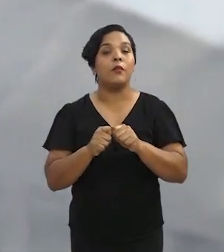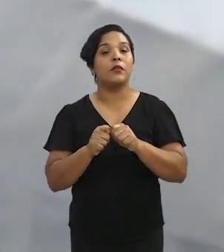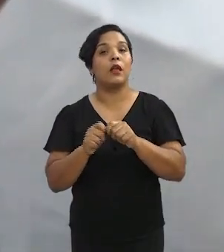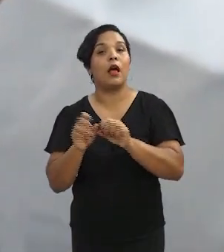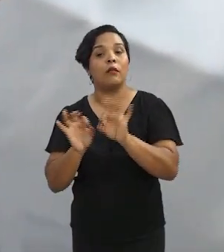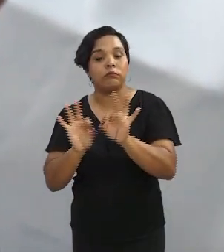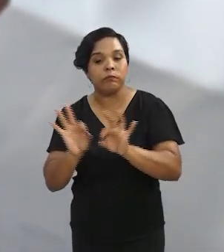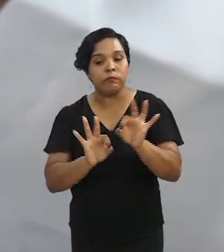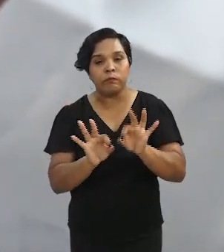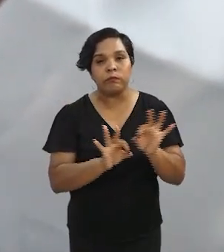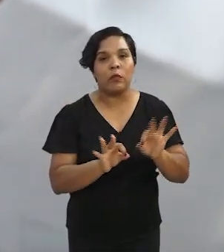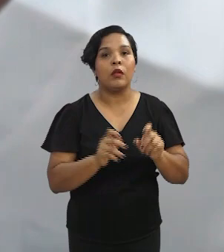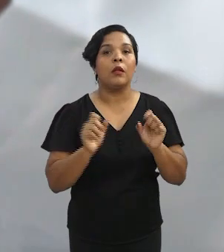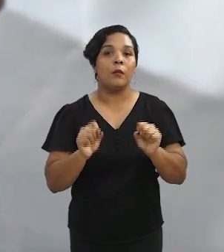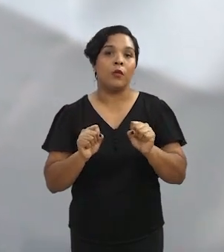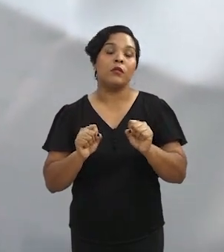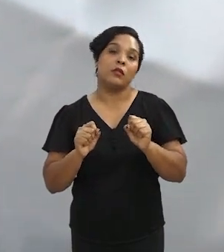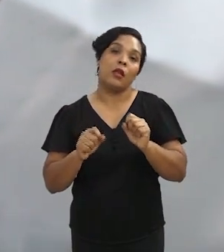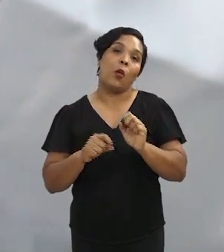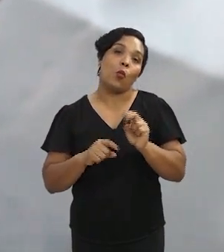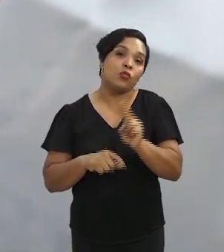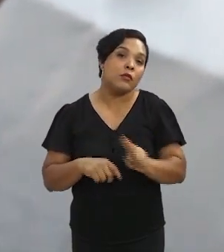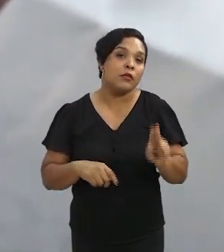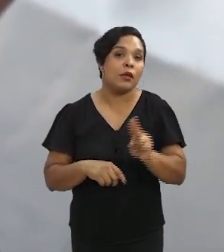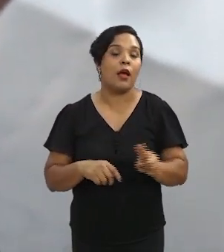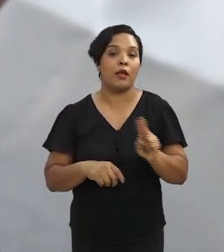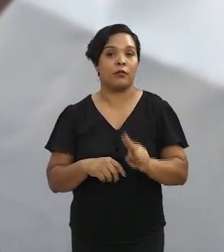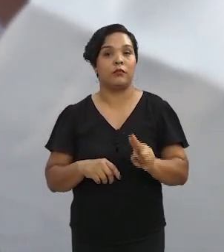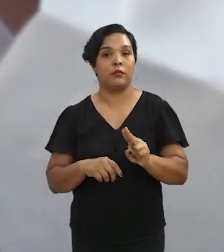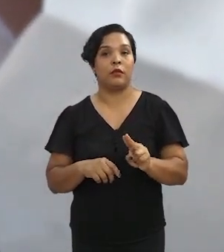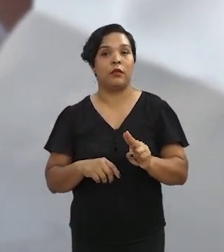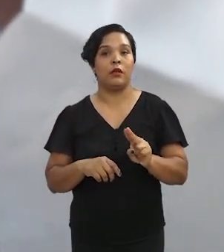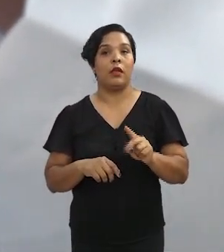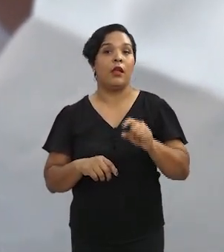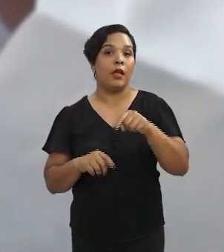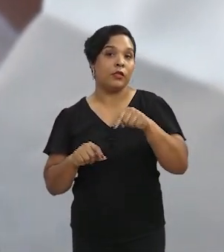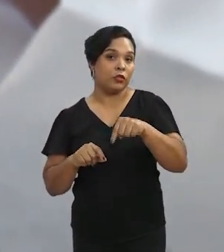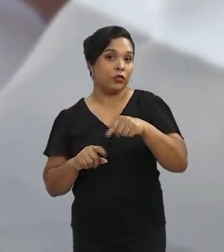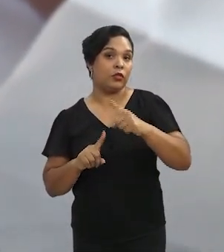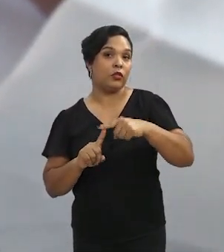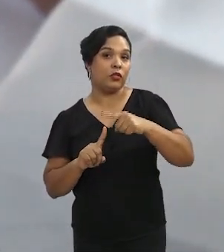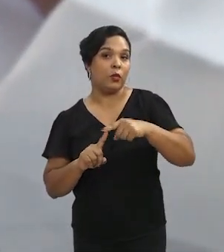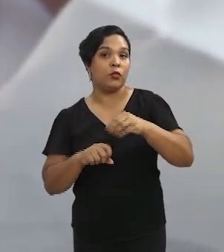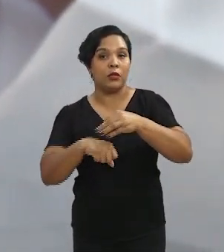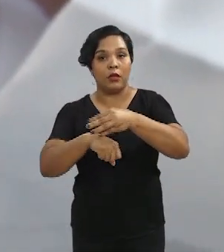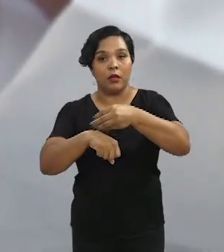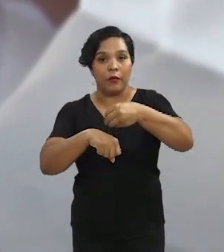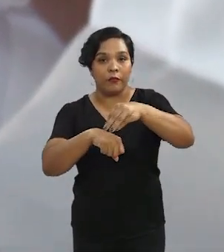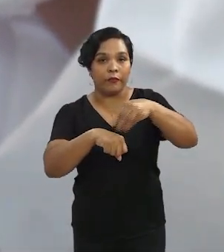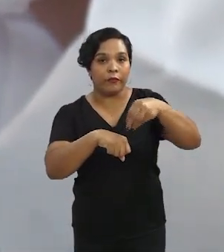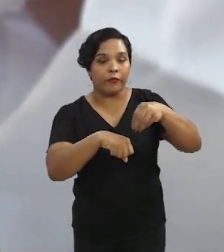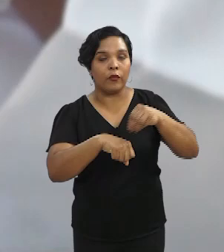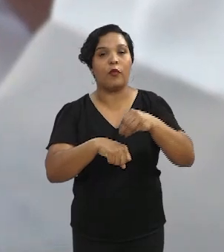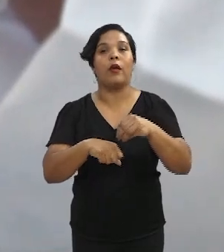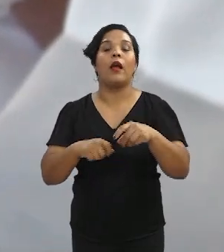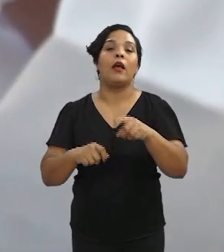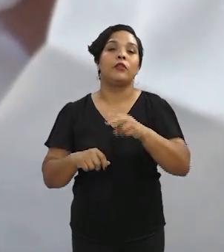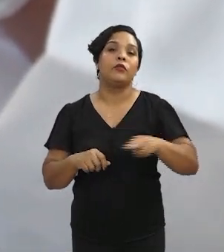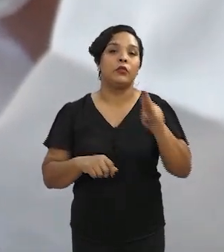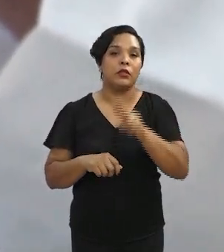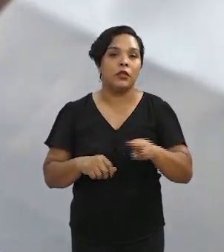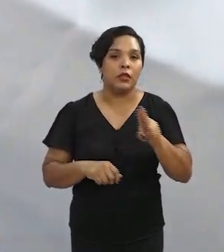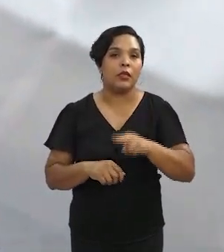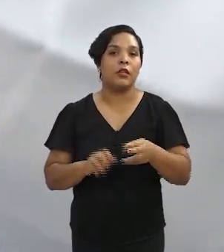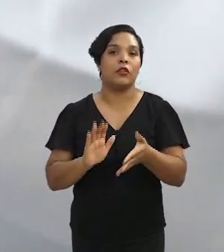manutenção dessas linhagens para que elas possam ser viáveis. Então, esses fungos que nós utilizamos são filamentosos. Nós temos que fazer uma manutenção a cada